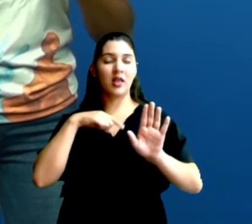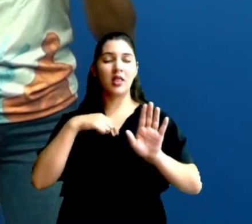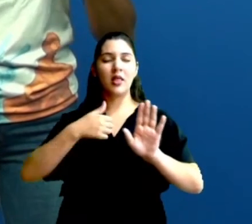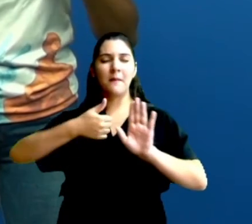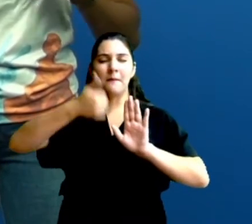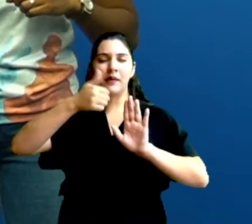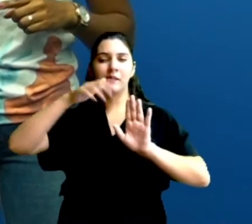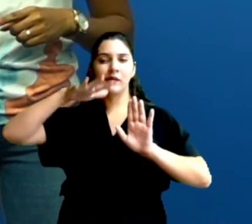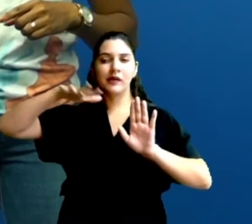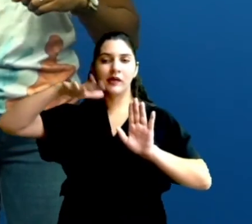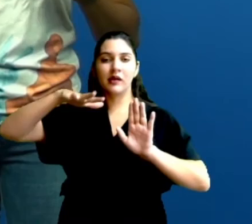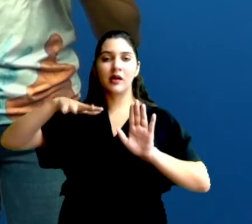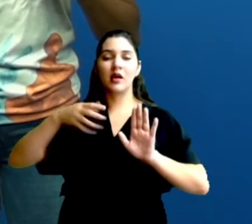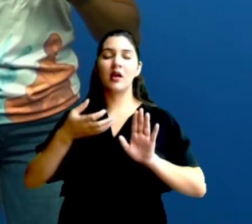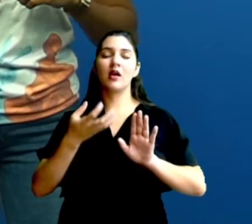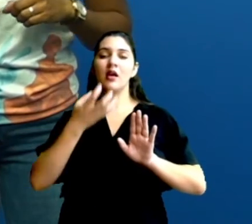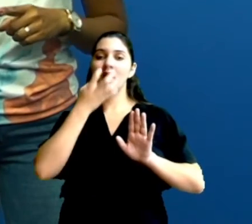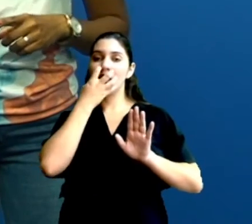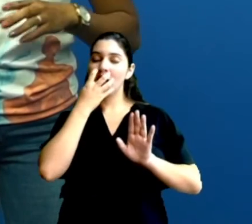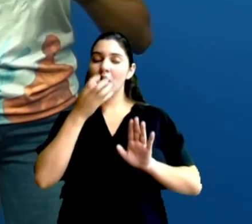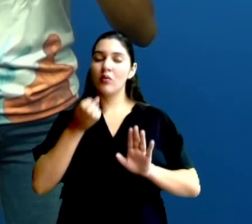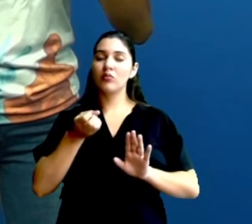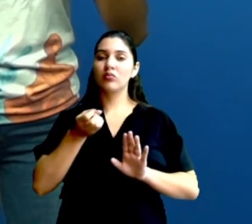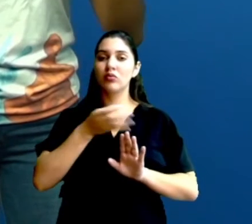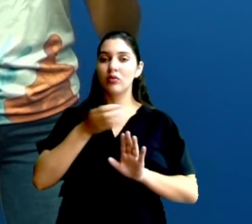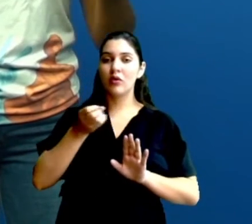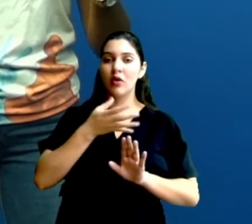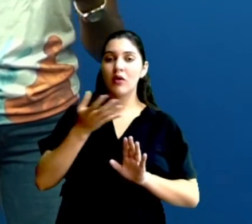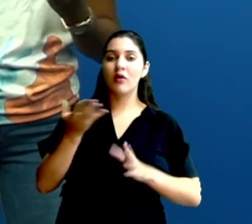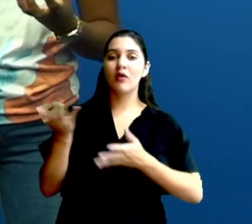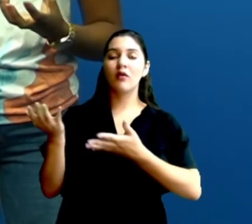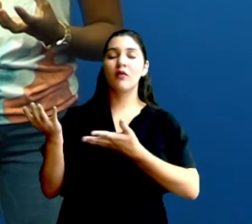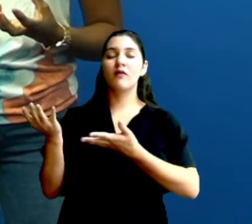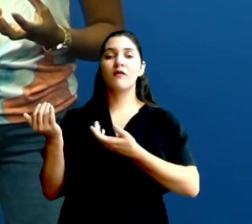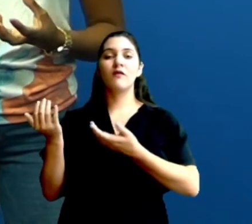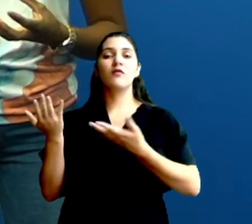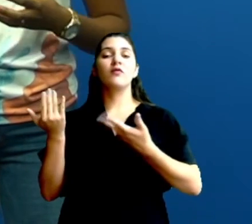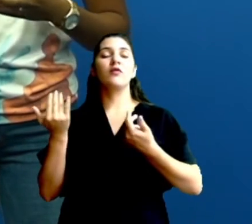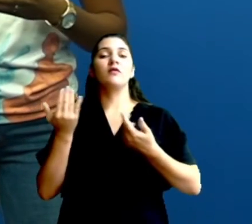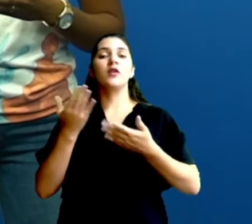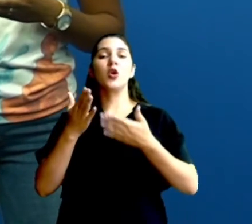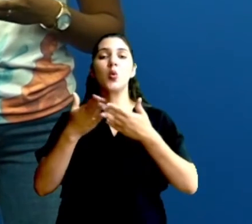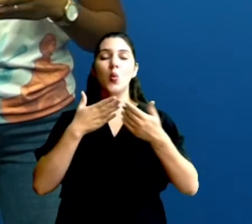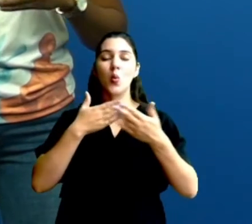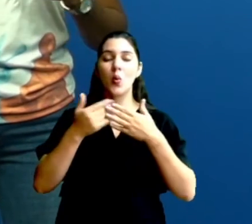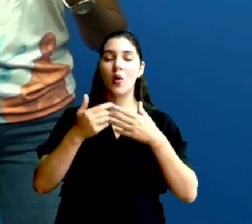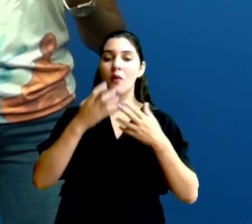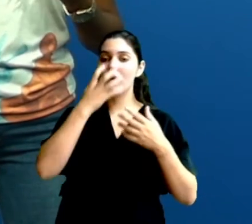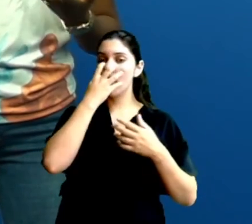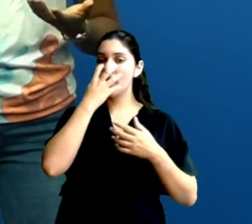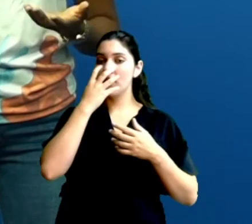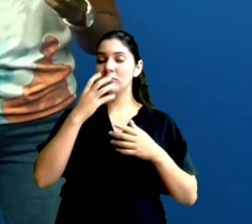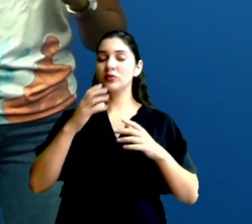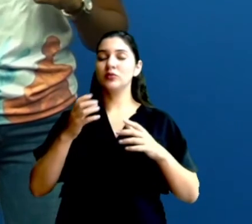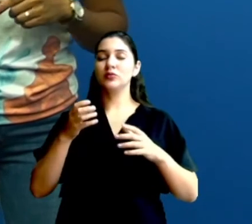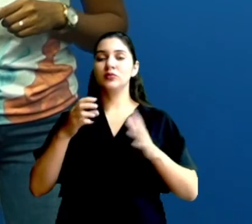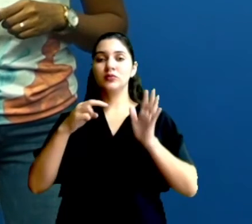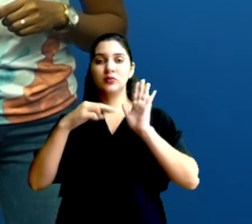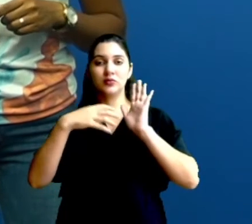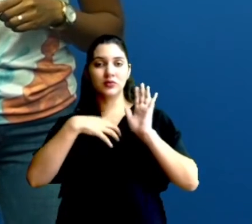ele diz cão novo, qualquer cão, no sentido mesmo do animal, a gente coloca isso aí